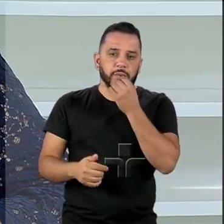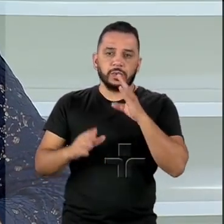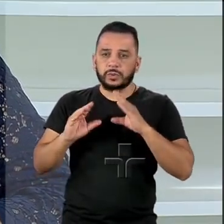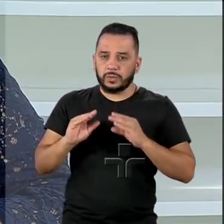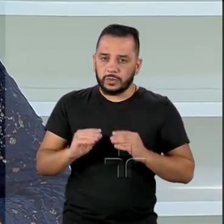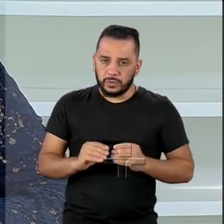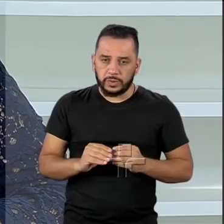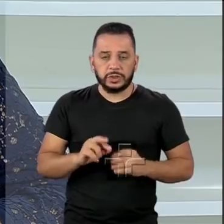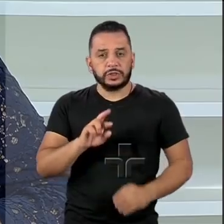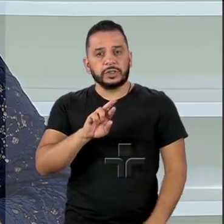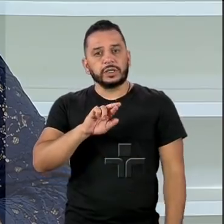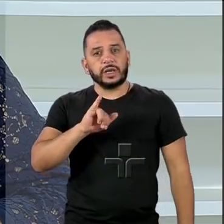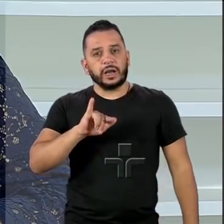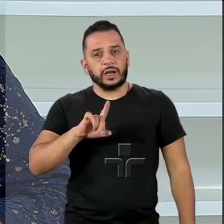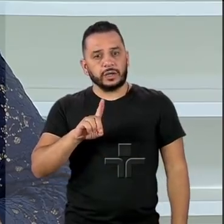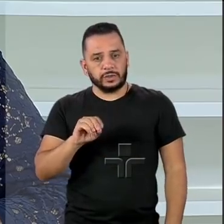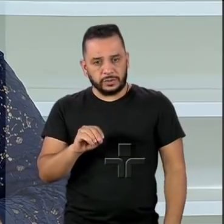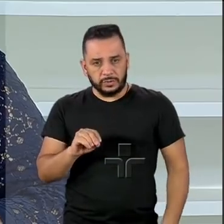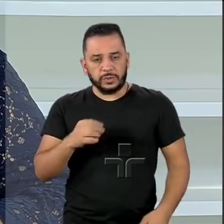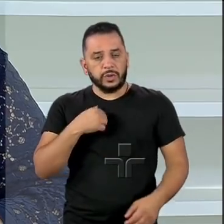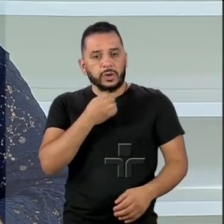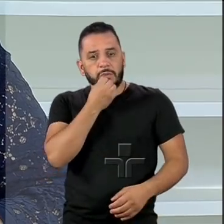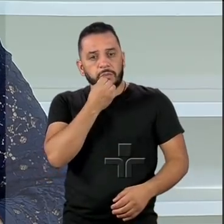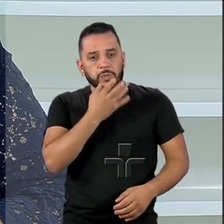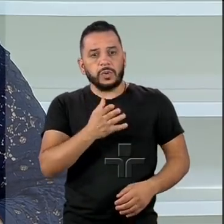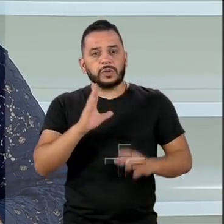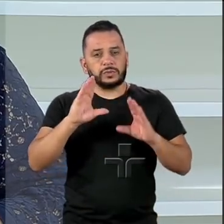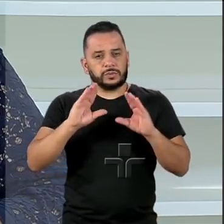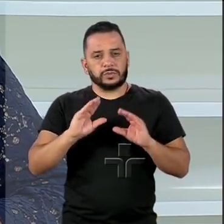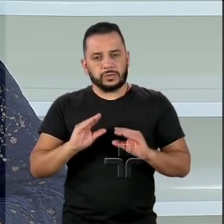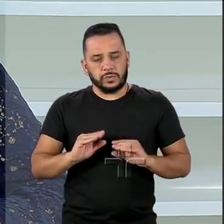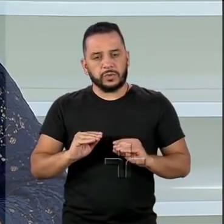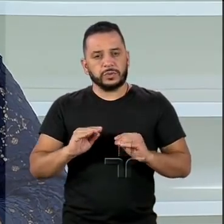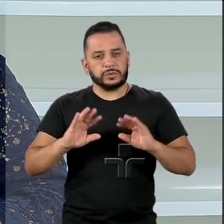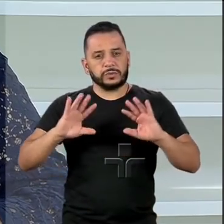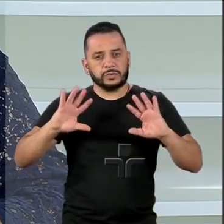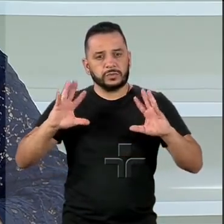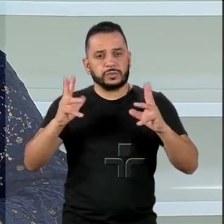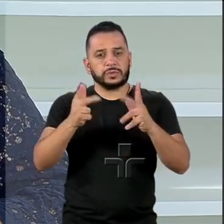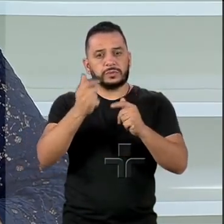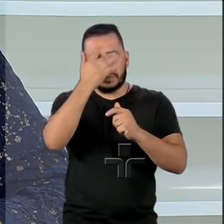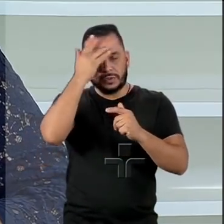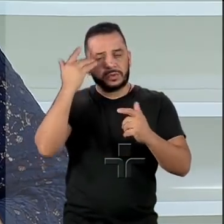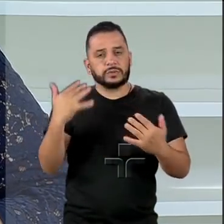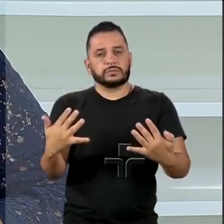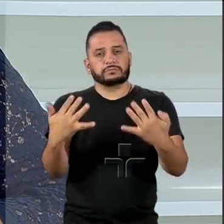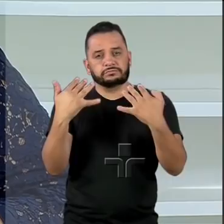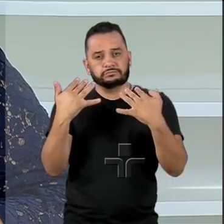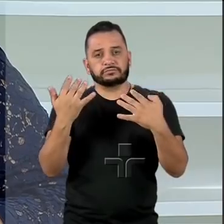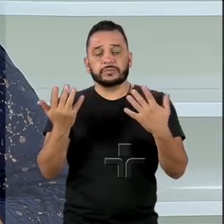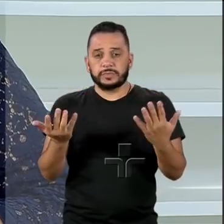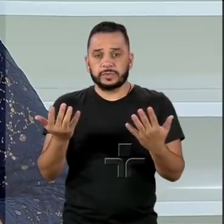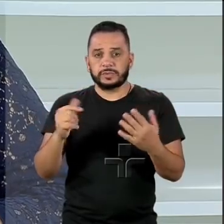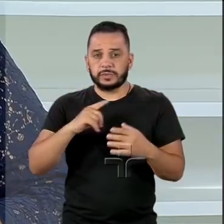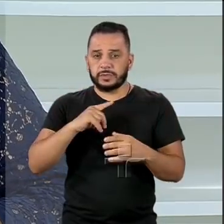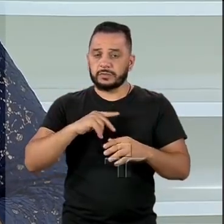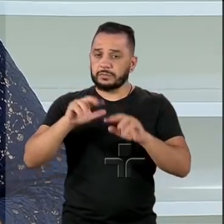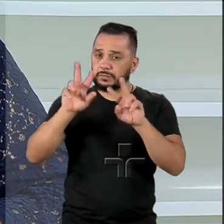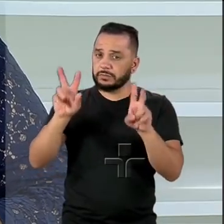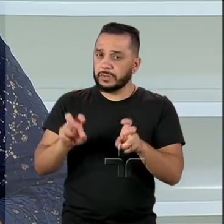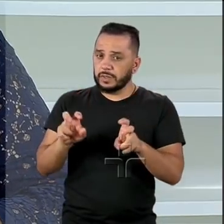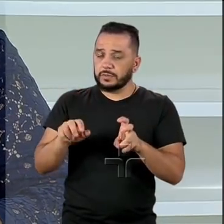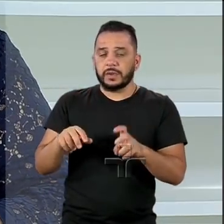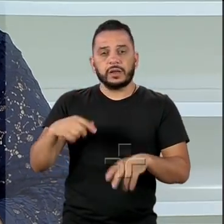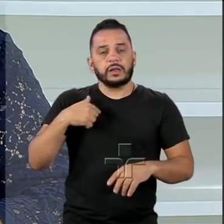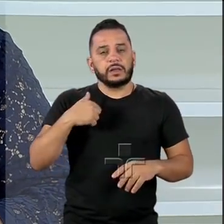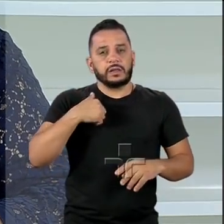Ricardo Lessa. Muito boa noite a todos os nossos telespectadores. Sobre o tema, eu